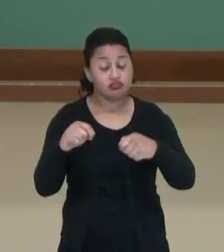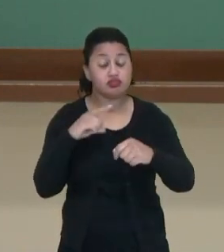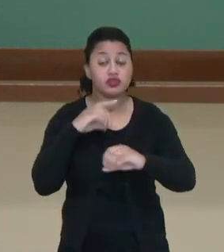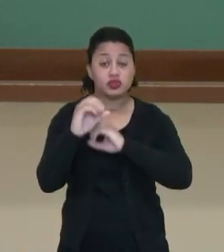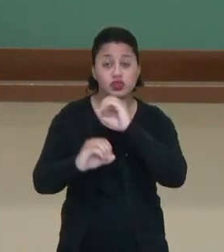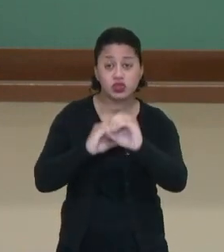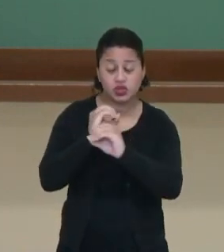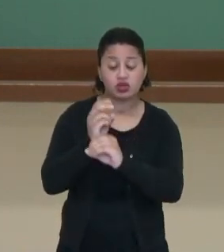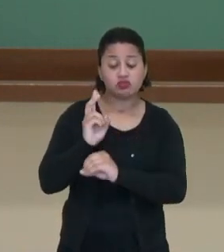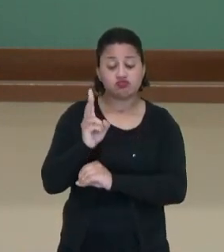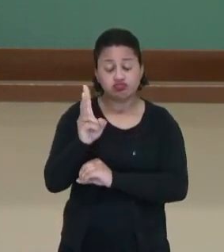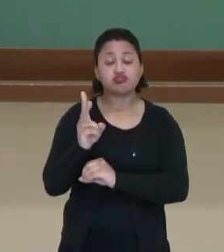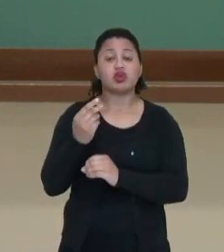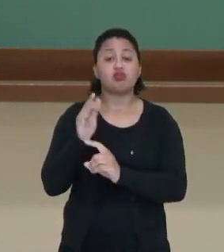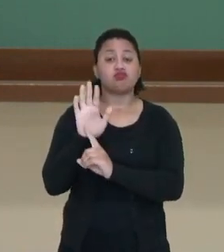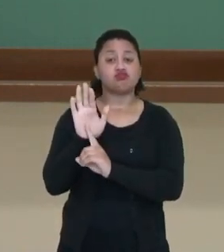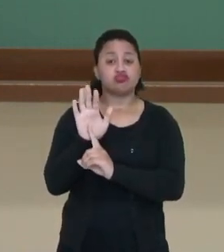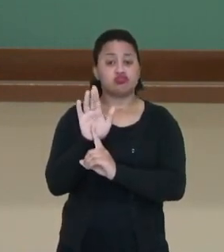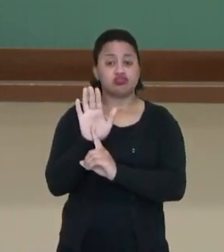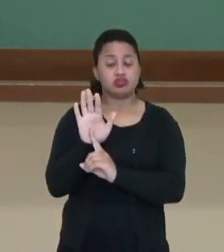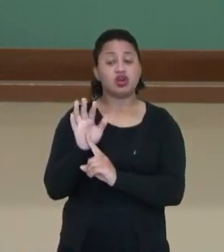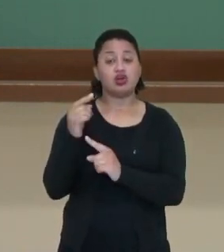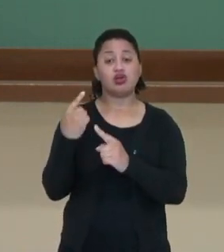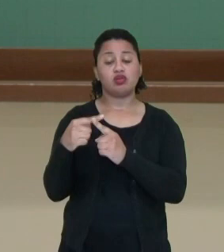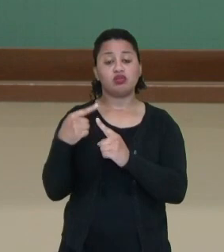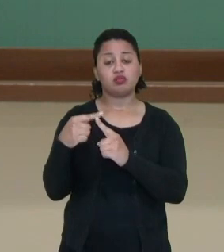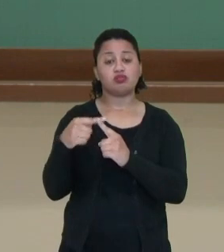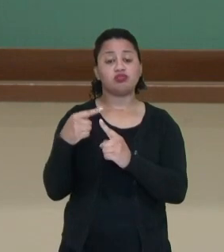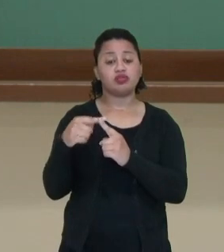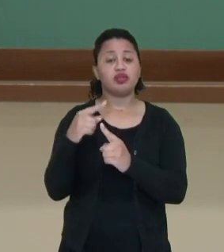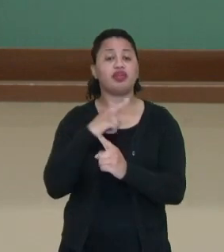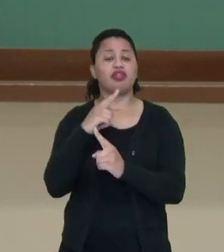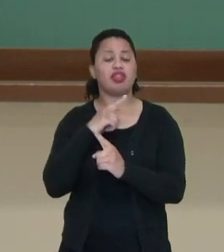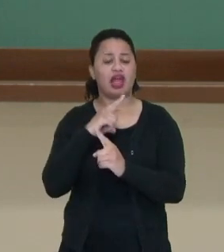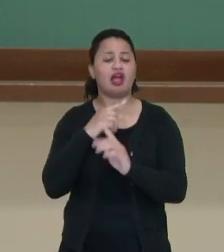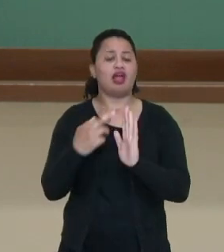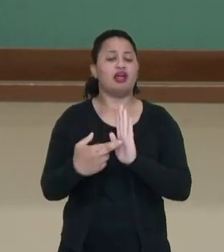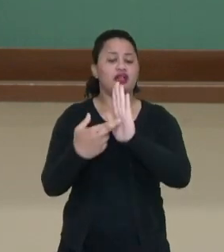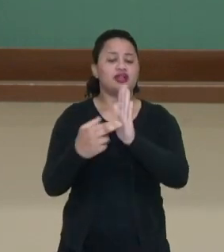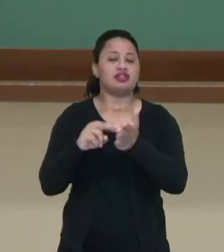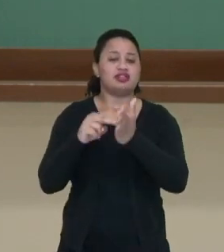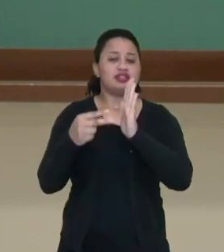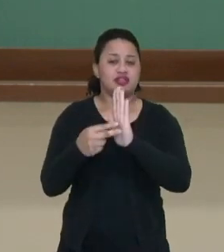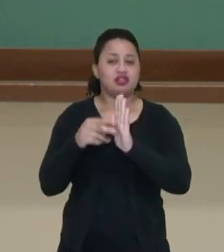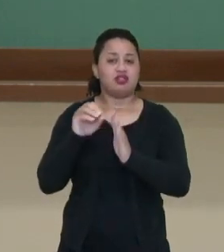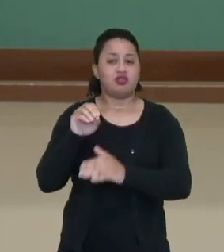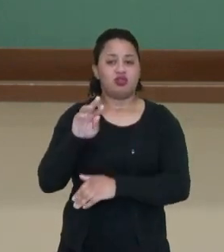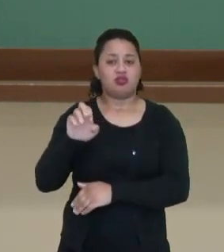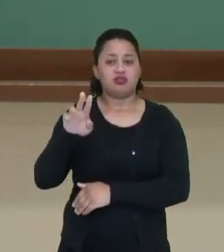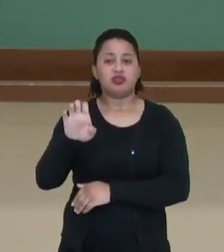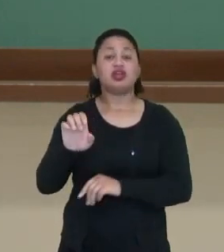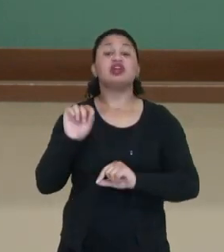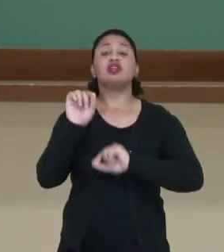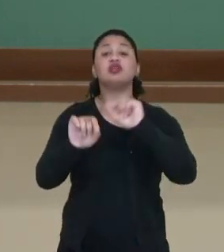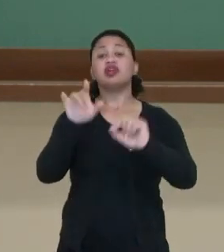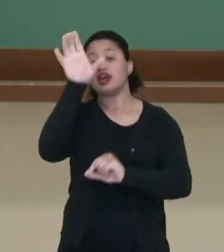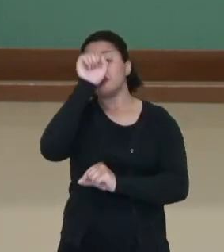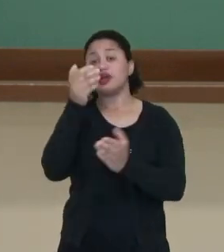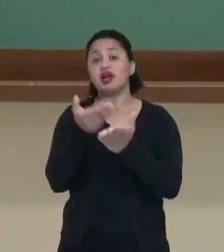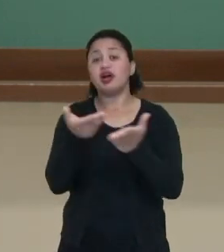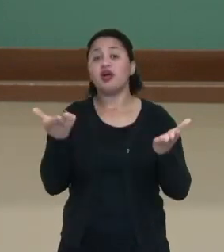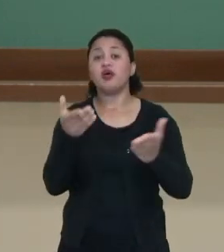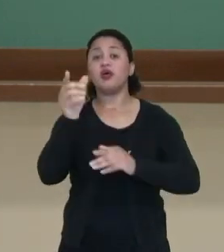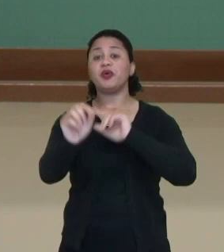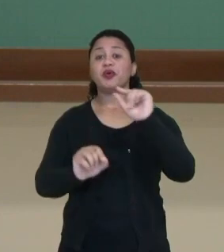para manter a chama acesa, certo? Porque o gás oxigênio aqui representa, então, o comburente. Muito bem, o que nós vimos na aula